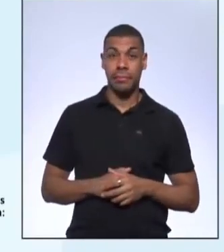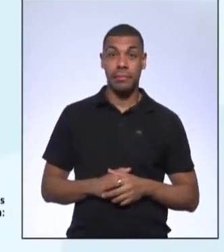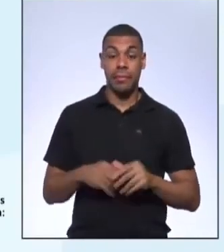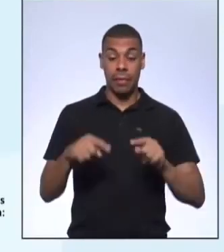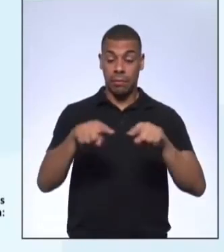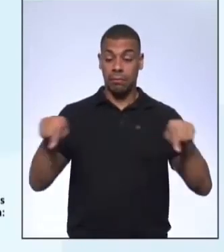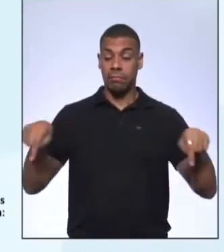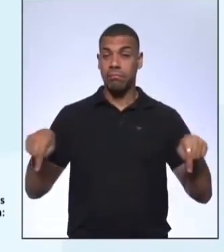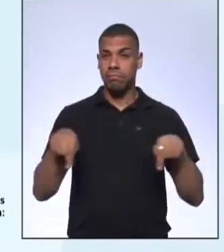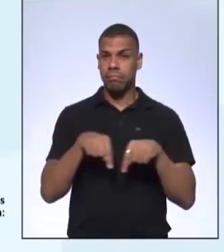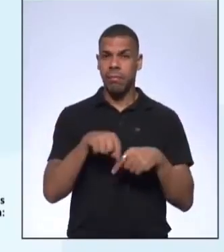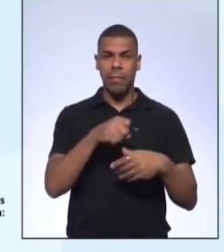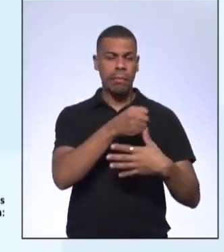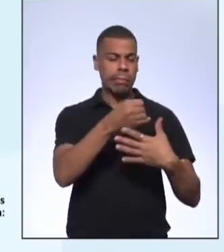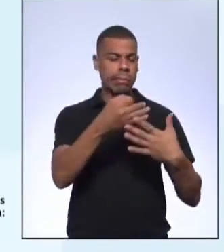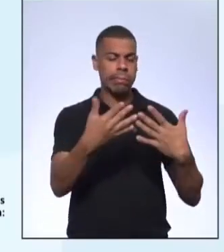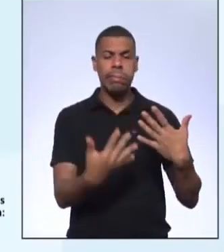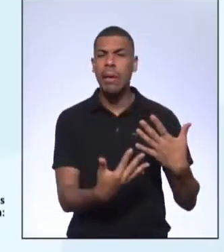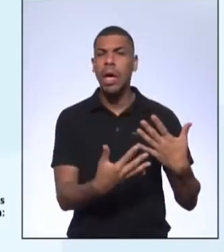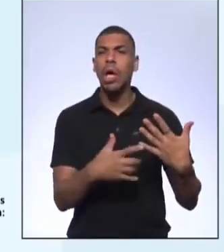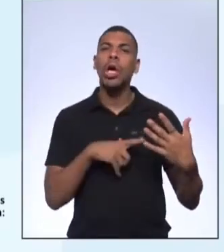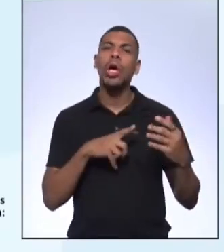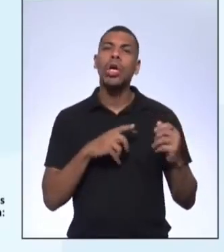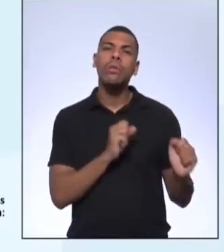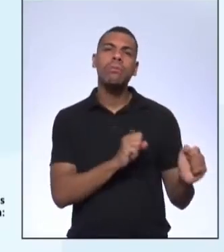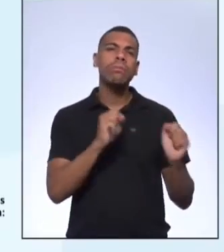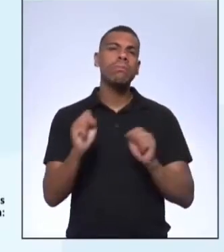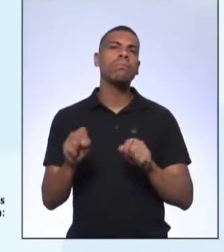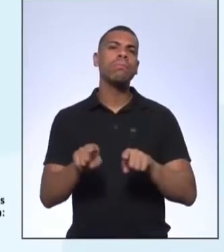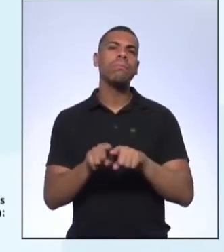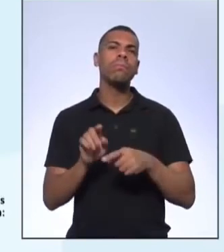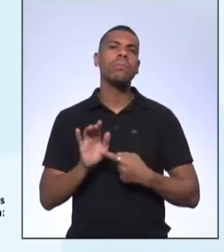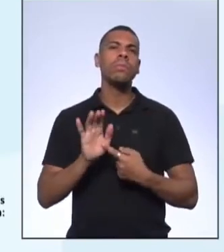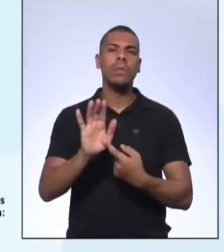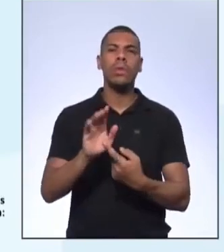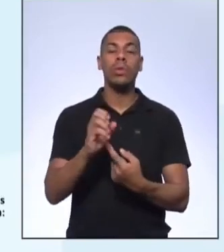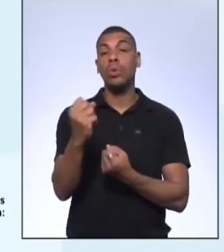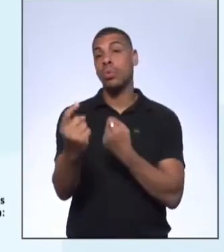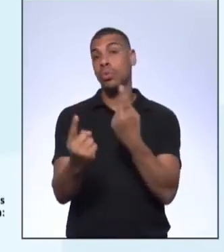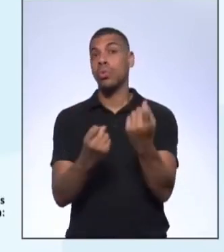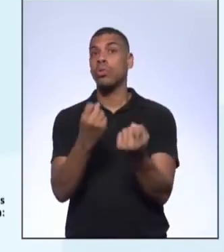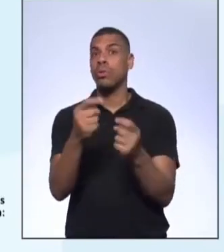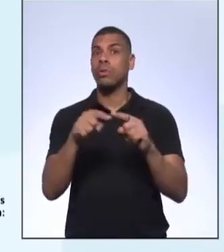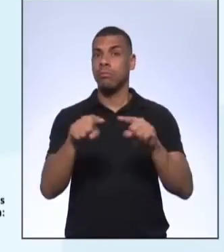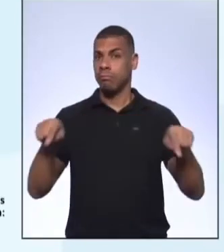delimitado, diversas relações de poder podem configurar a presença de outra